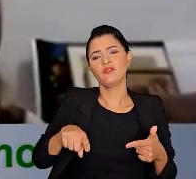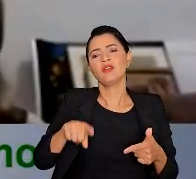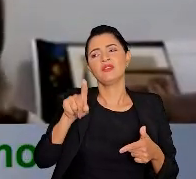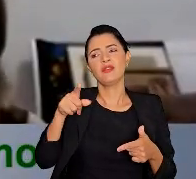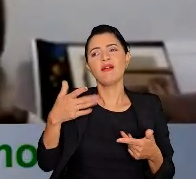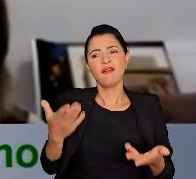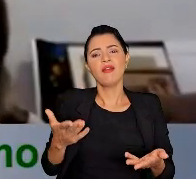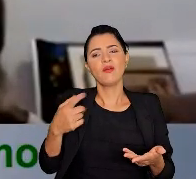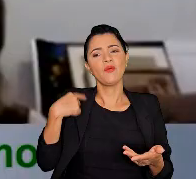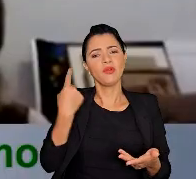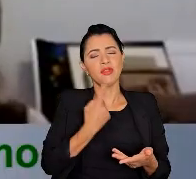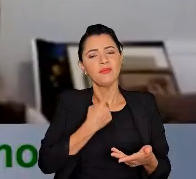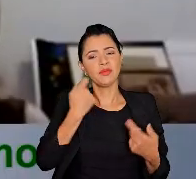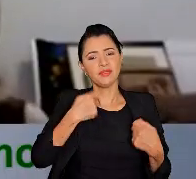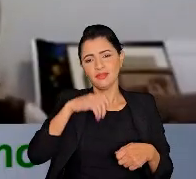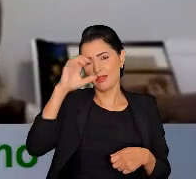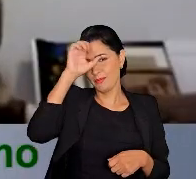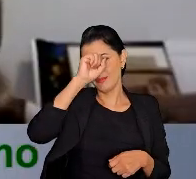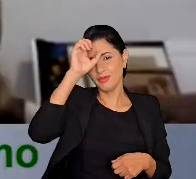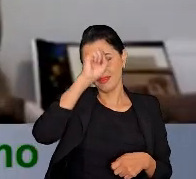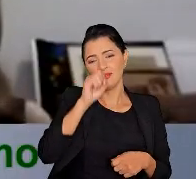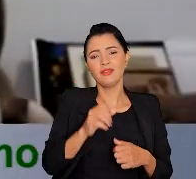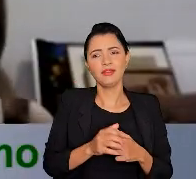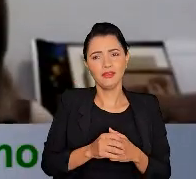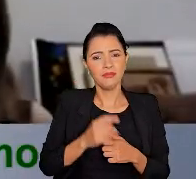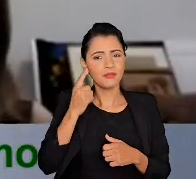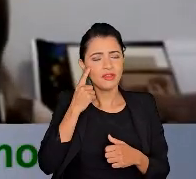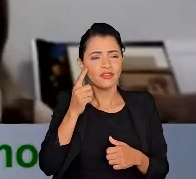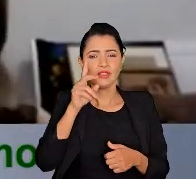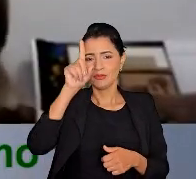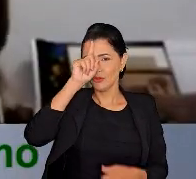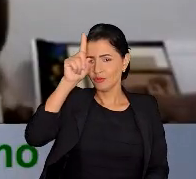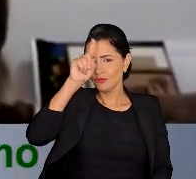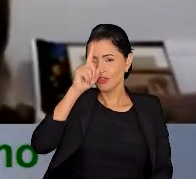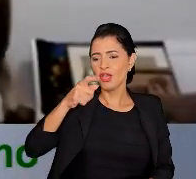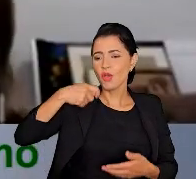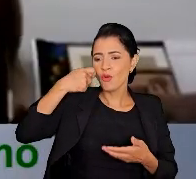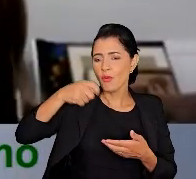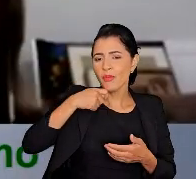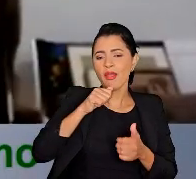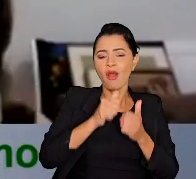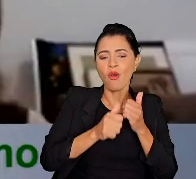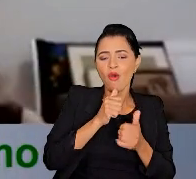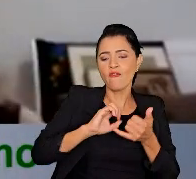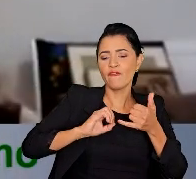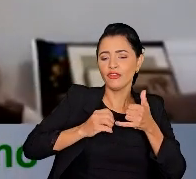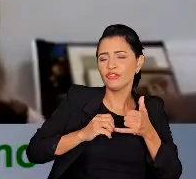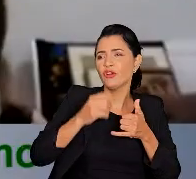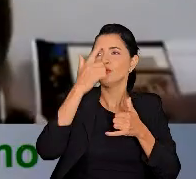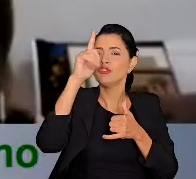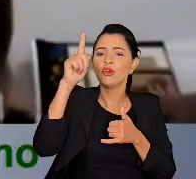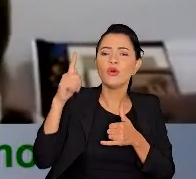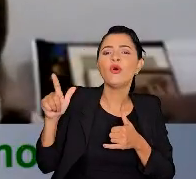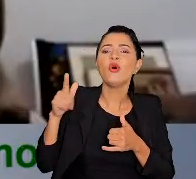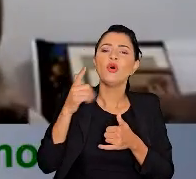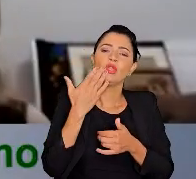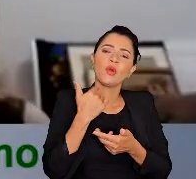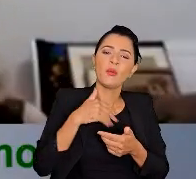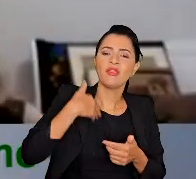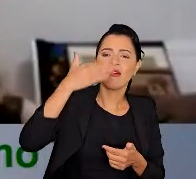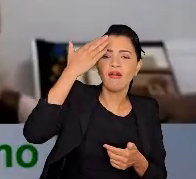pessoas precisem aprender. Imagina se todo dia nós comêssemos arroz e feijão e não tivéssemos as comidas